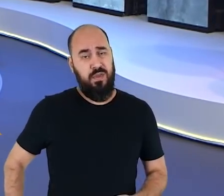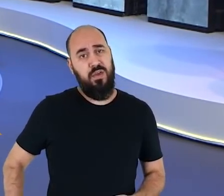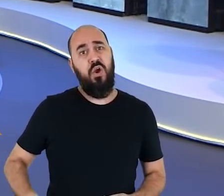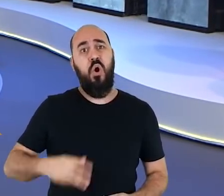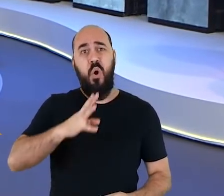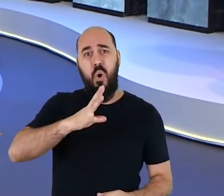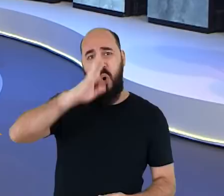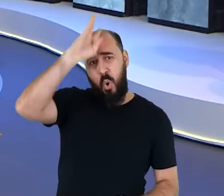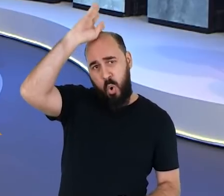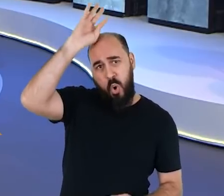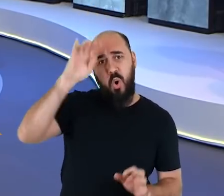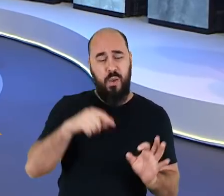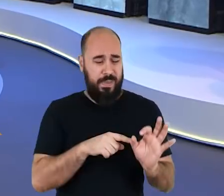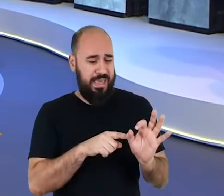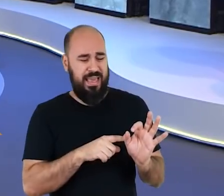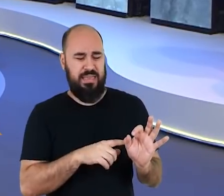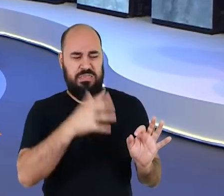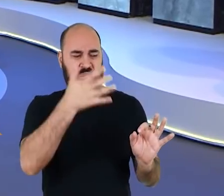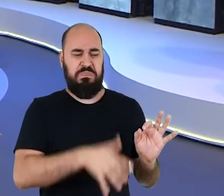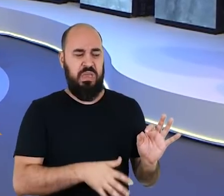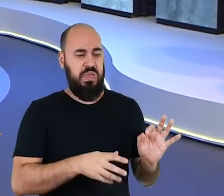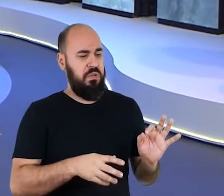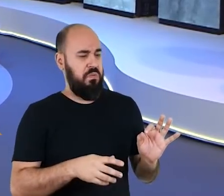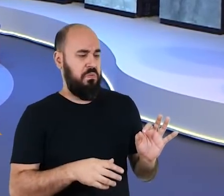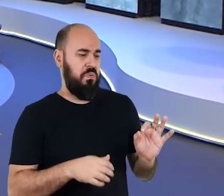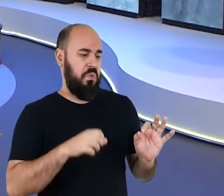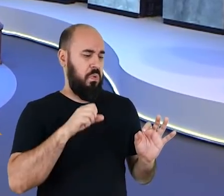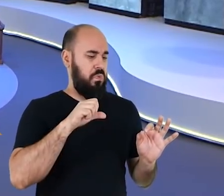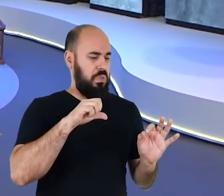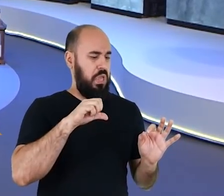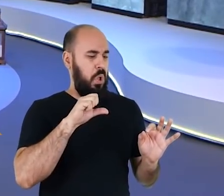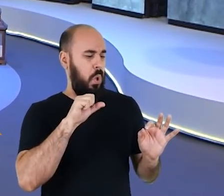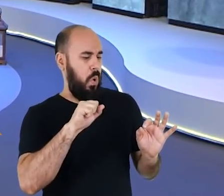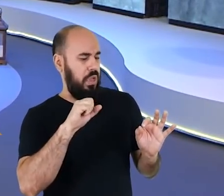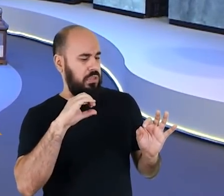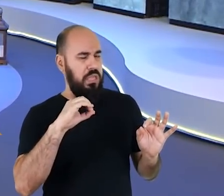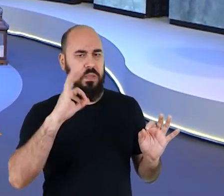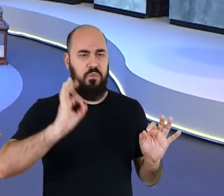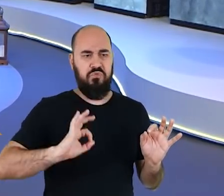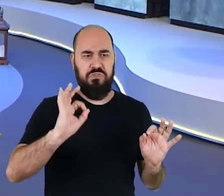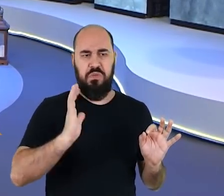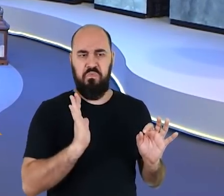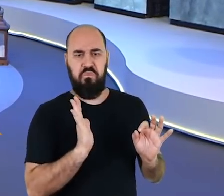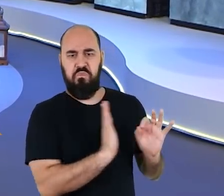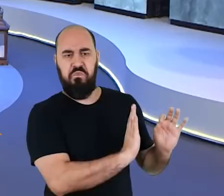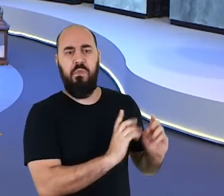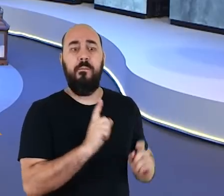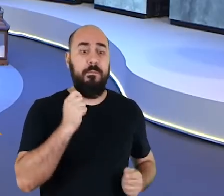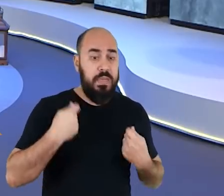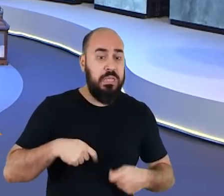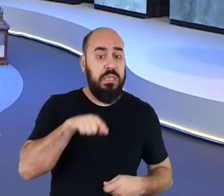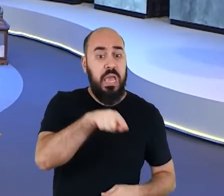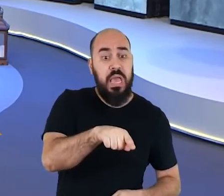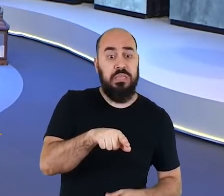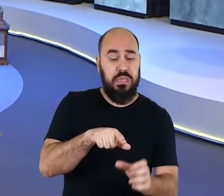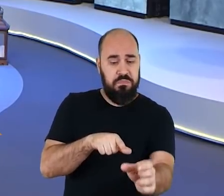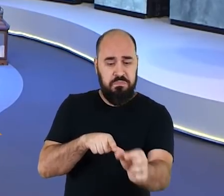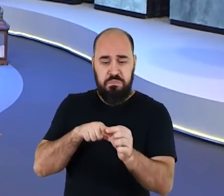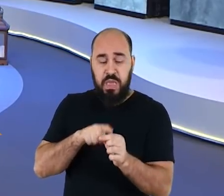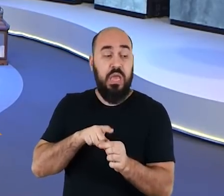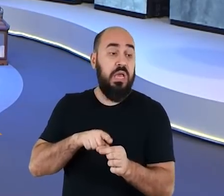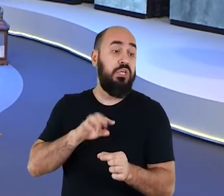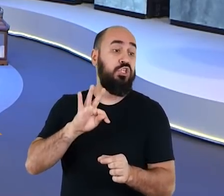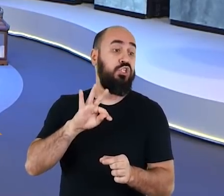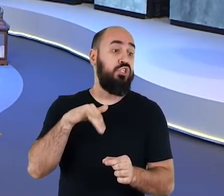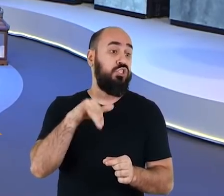lado. Só que a moeda de Tiro, como você viu, ela também tem a imagem de uma águia e tem a imagem de um rei. Mas eles faziam